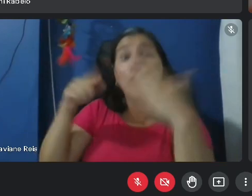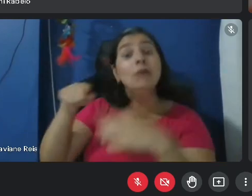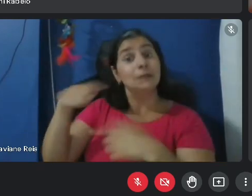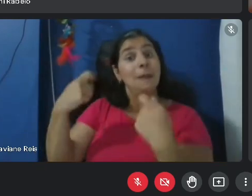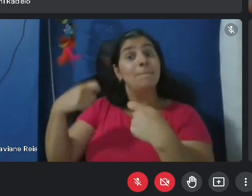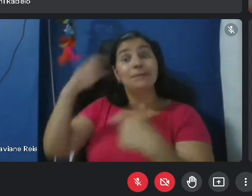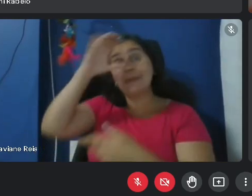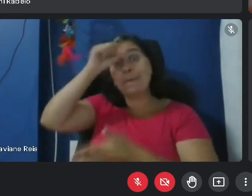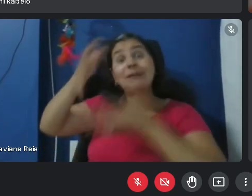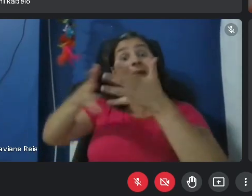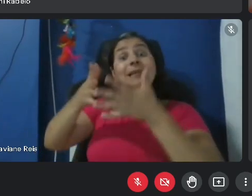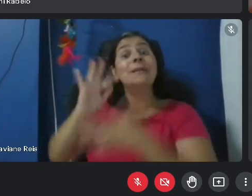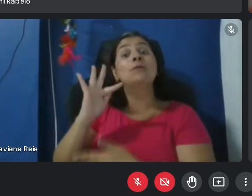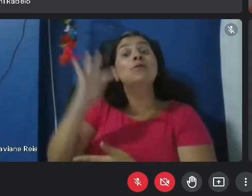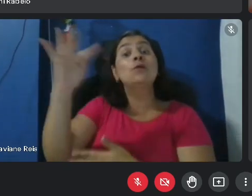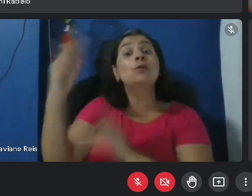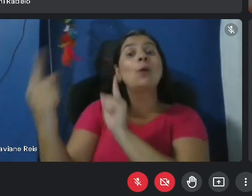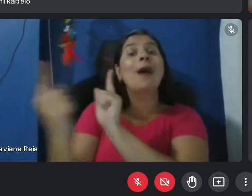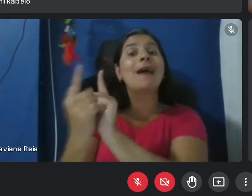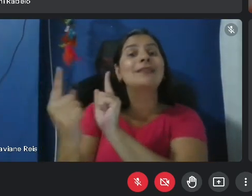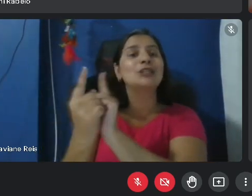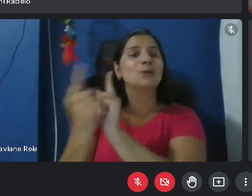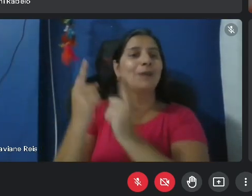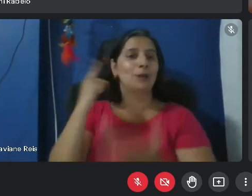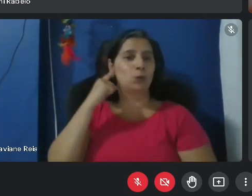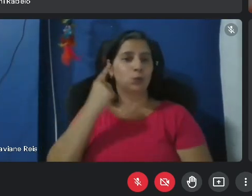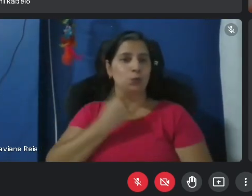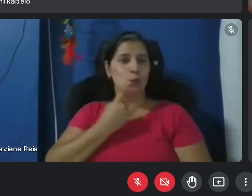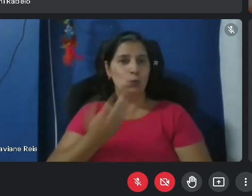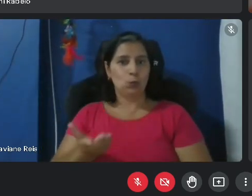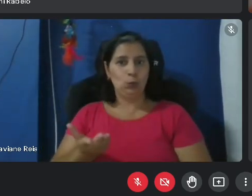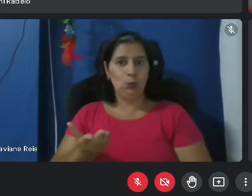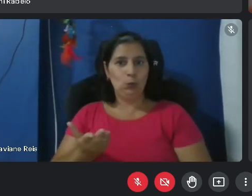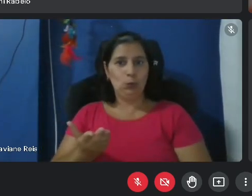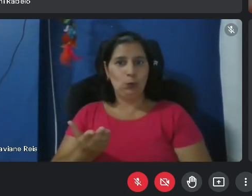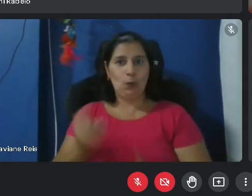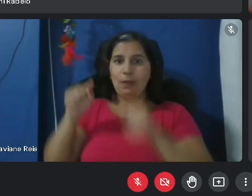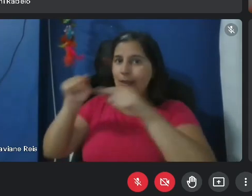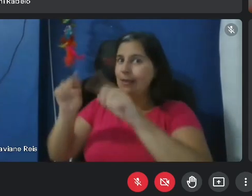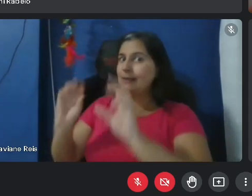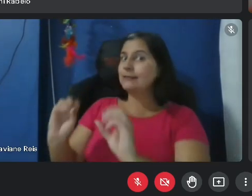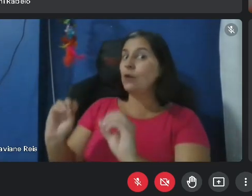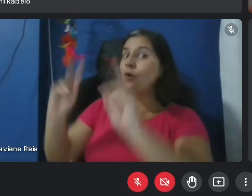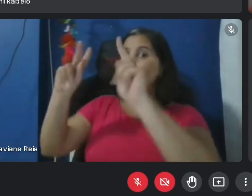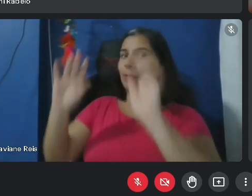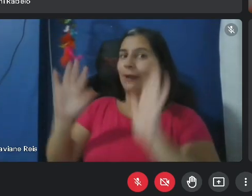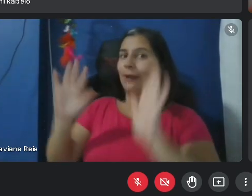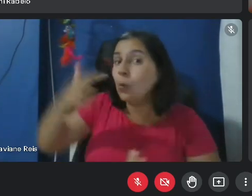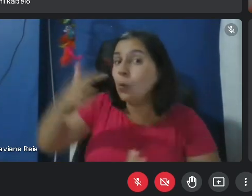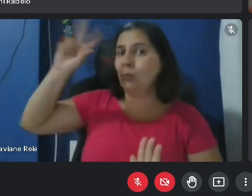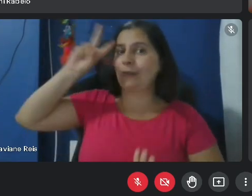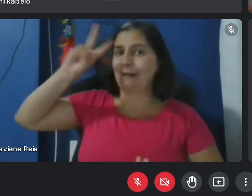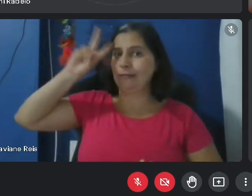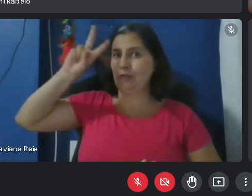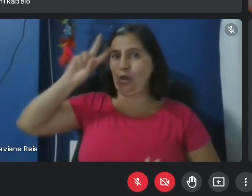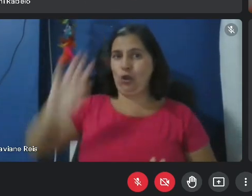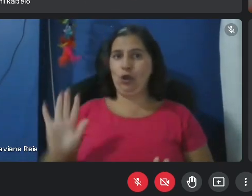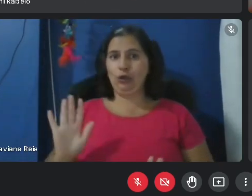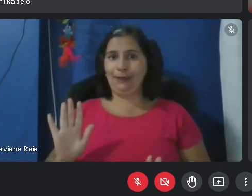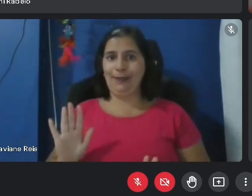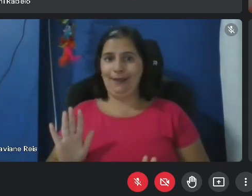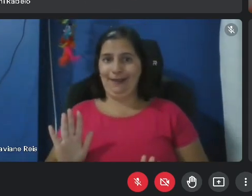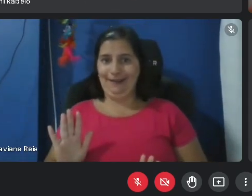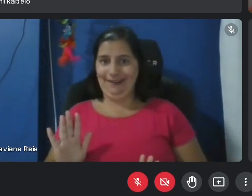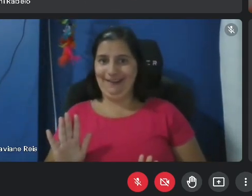instituição, cada profissional, igual o médico, o fonoaudiólogo, todos esses profissionais, eles precisam ter conhecimento da Libras para atender o paciente surdo.